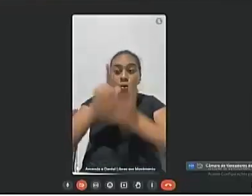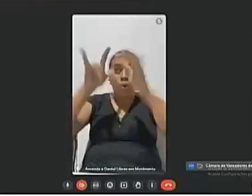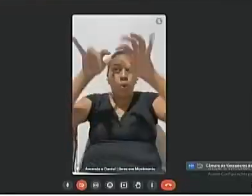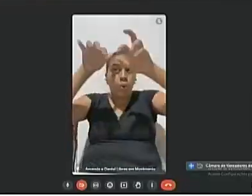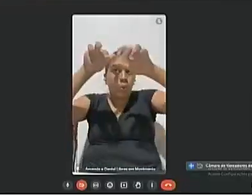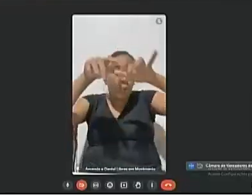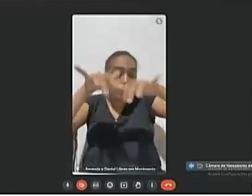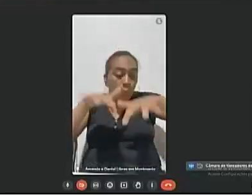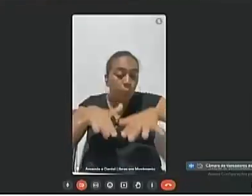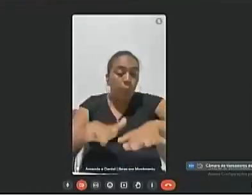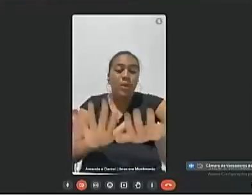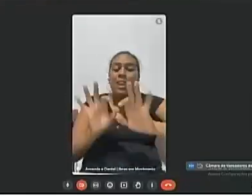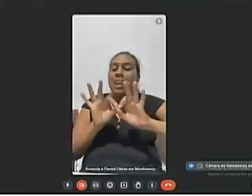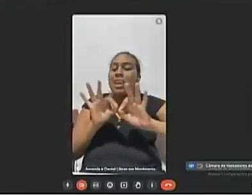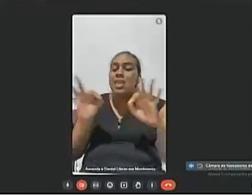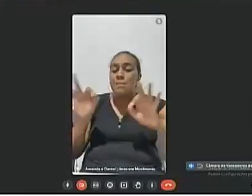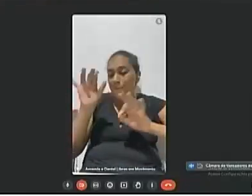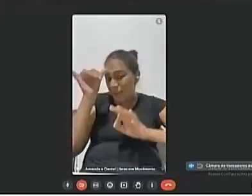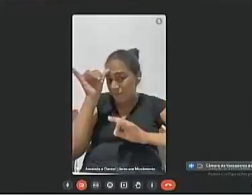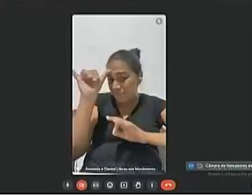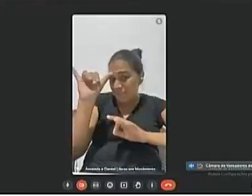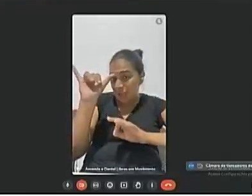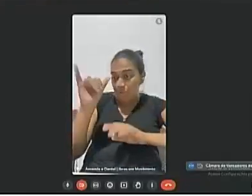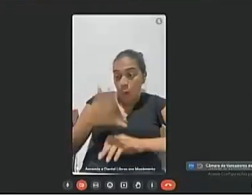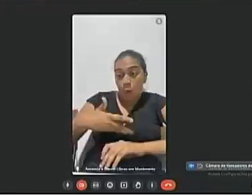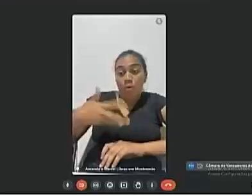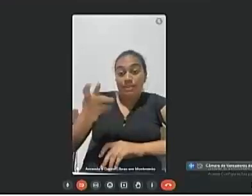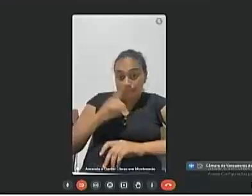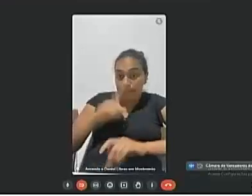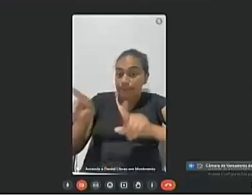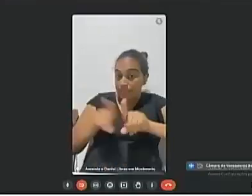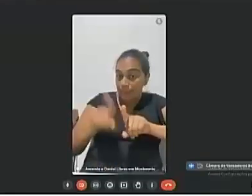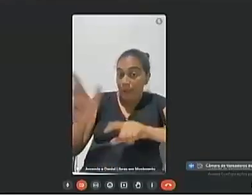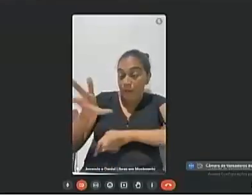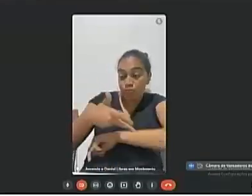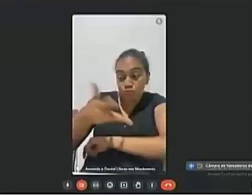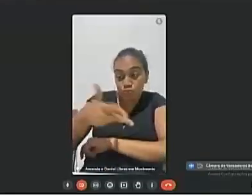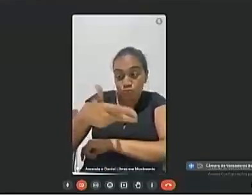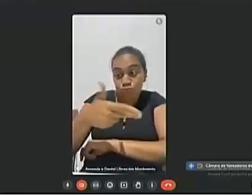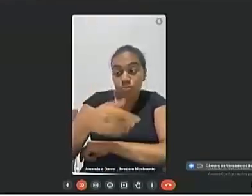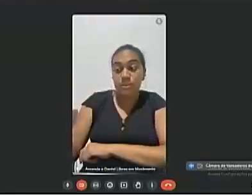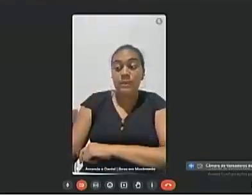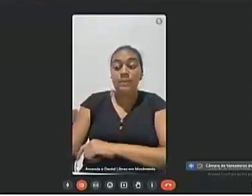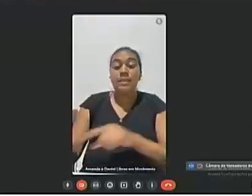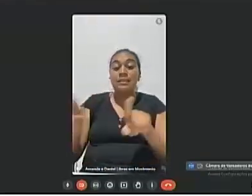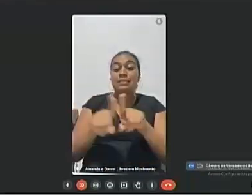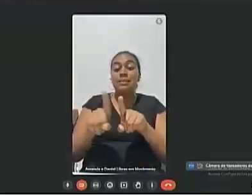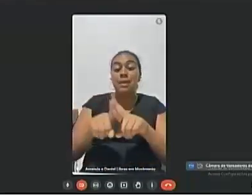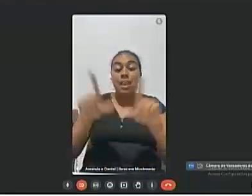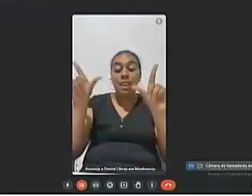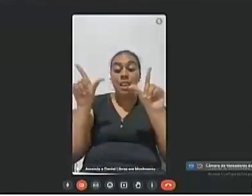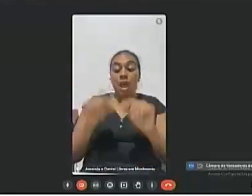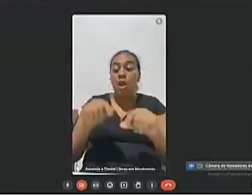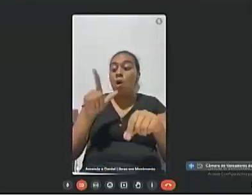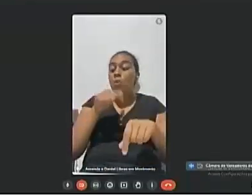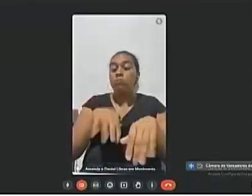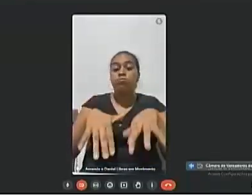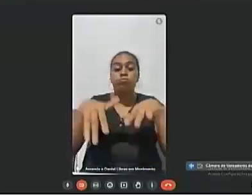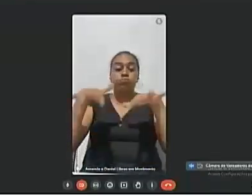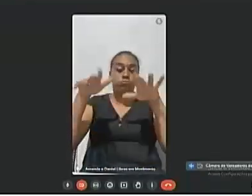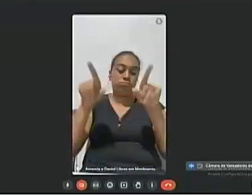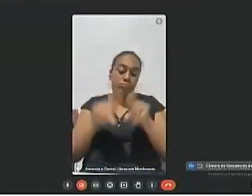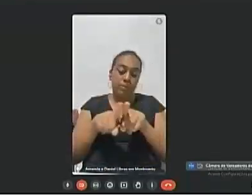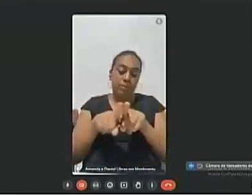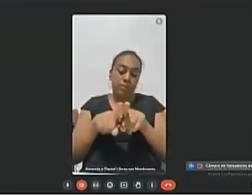livremente, para aumentar o fluxo, aumentar a velocidade e, consequentemente, diminuir a lâmina de água. Automaticamente